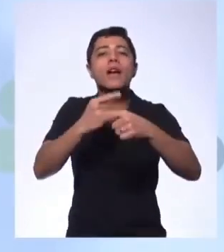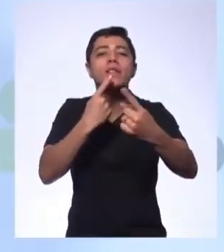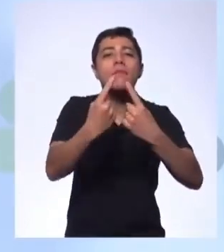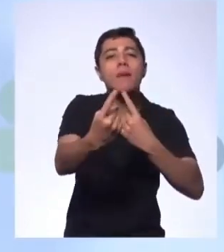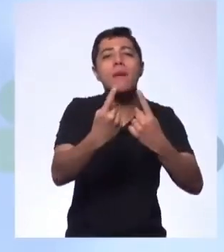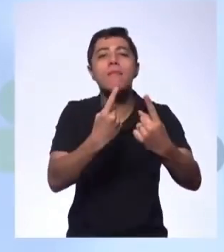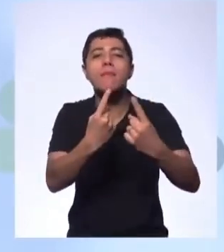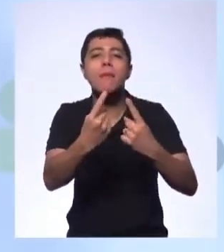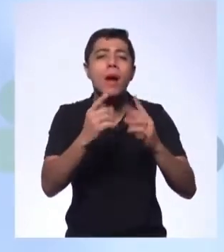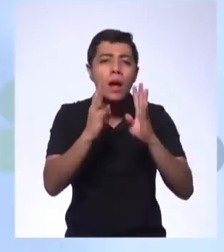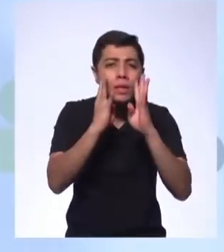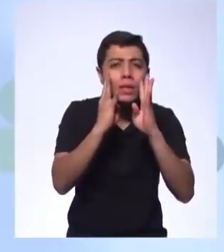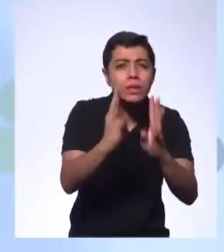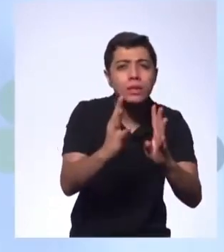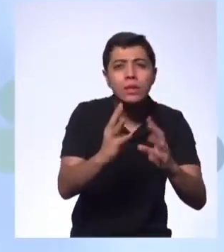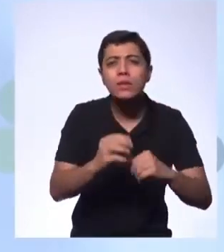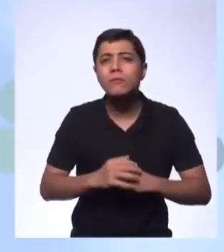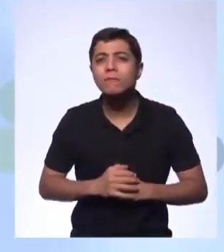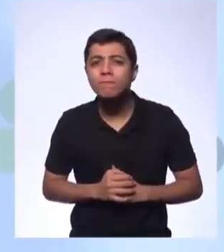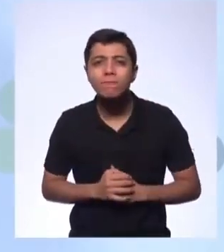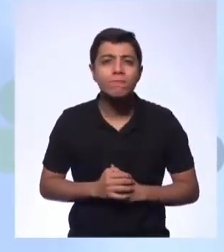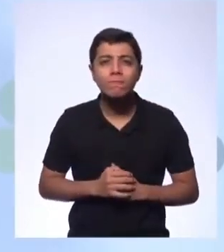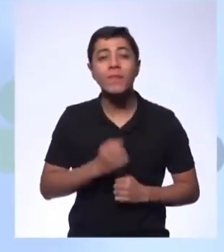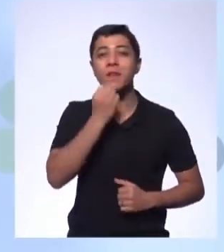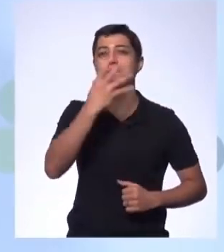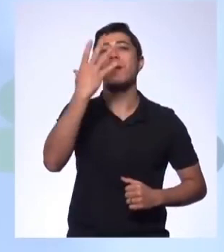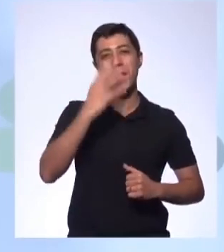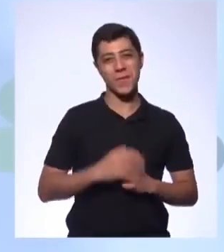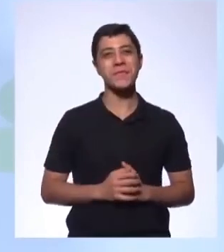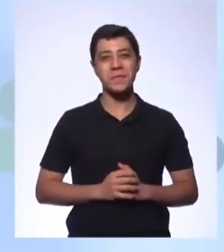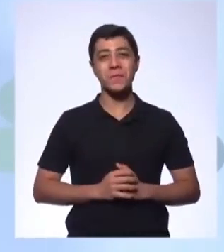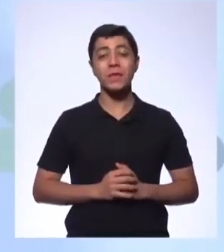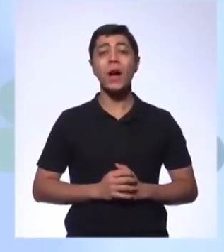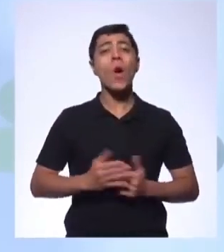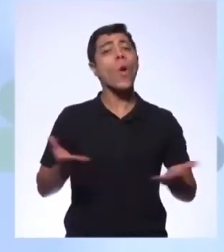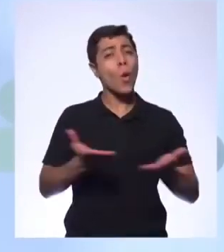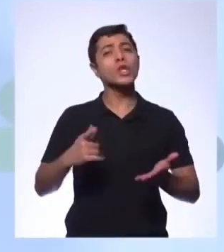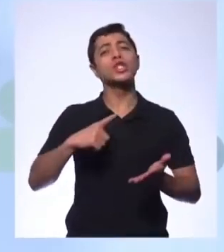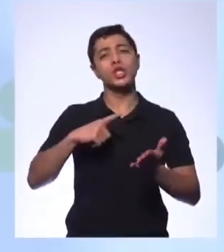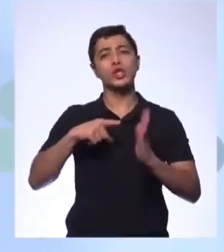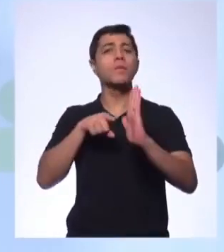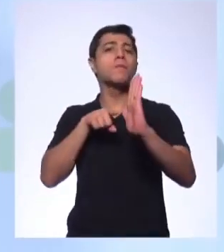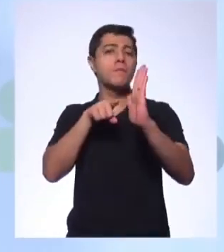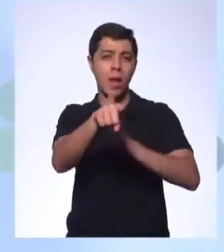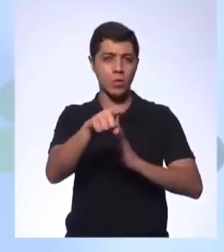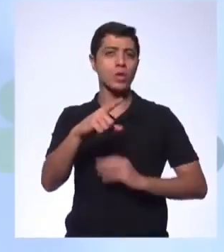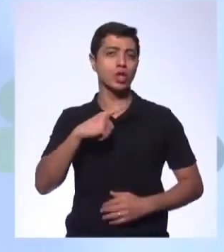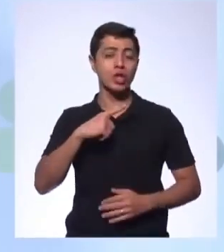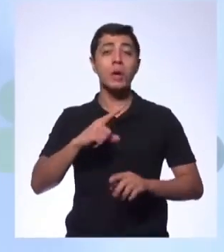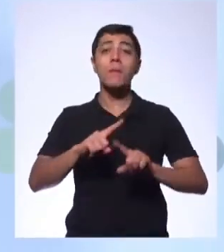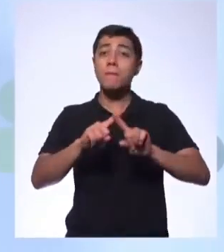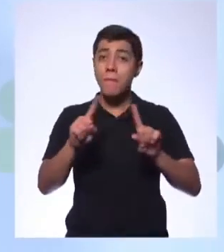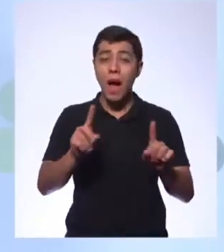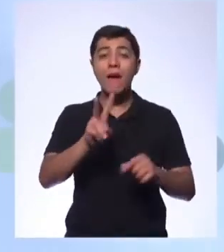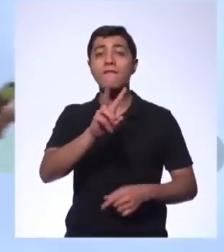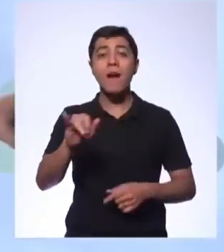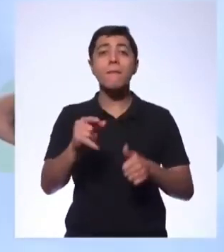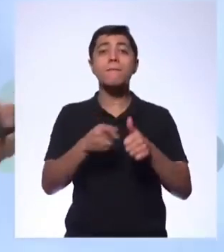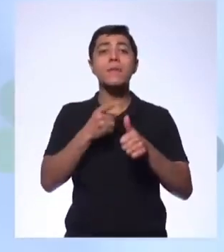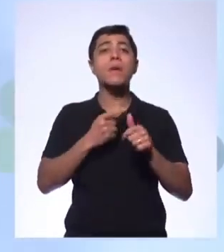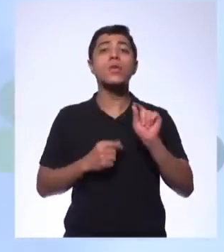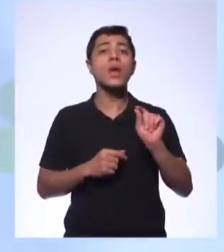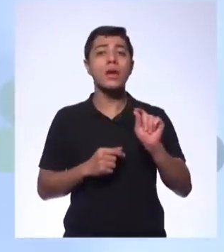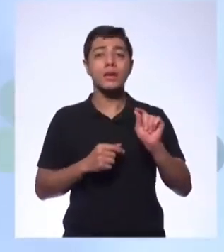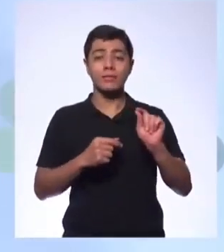perguntas, mas vamos alternar as perguntas. Na verdade, nós vamos ler toda a cena, né? Eu e a professora